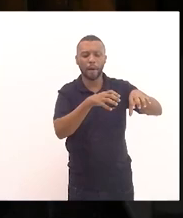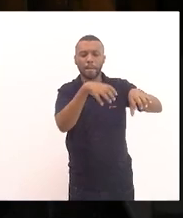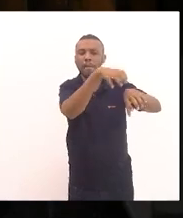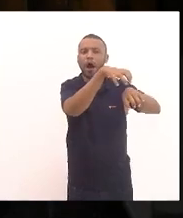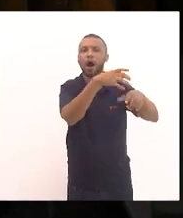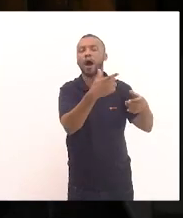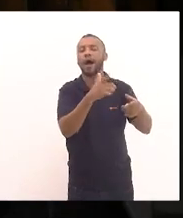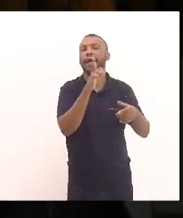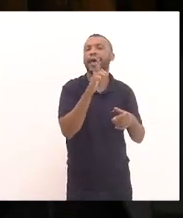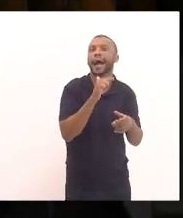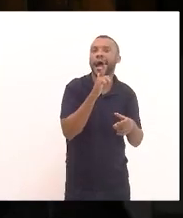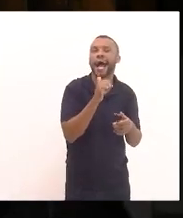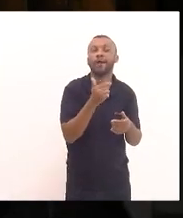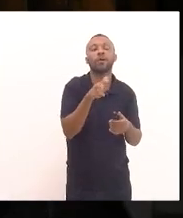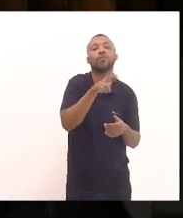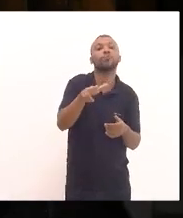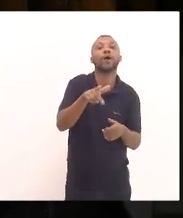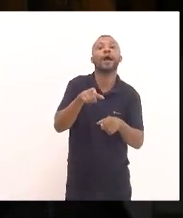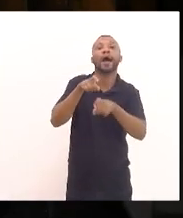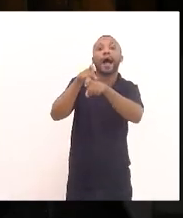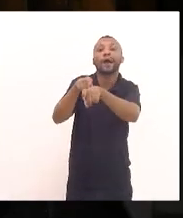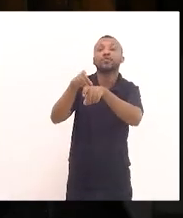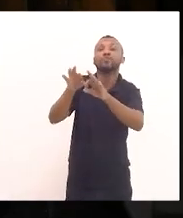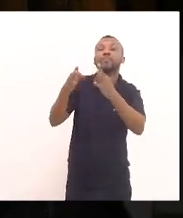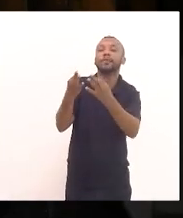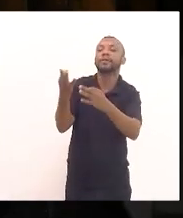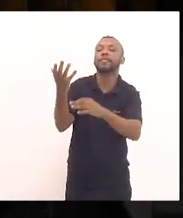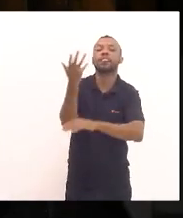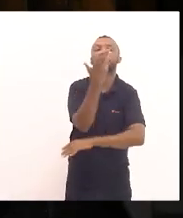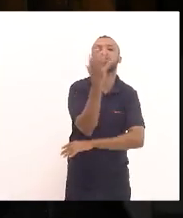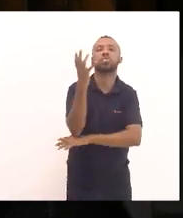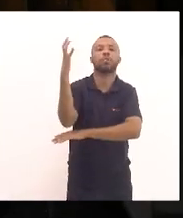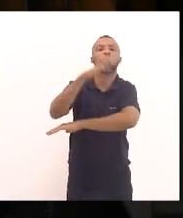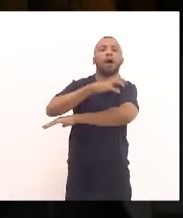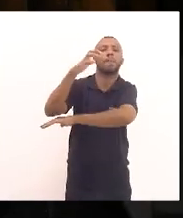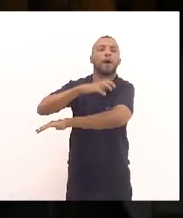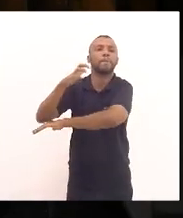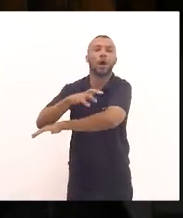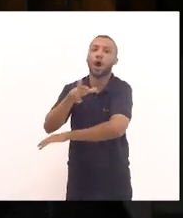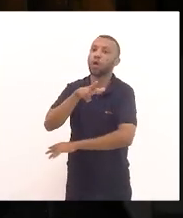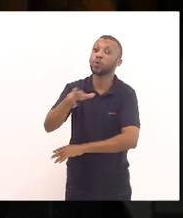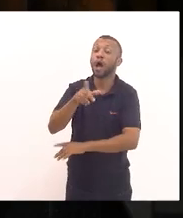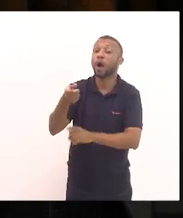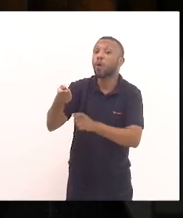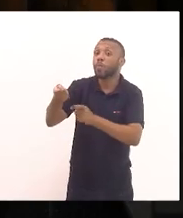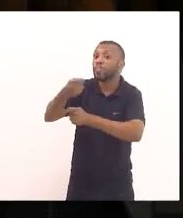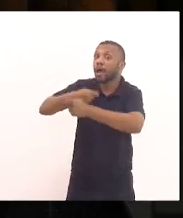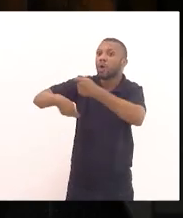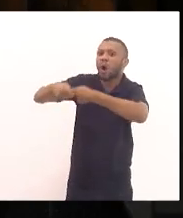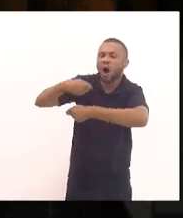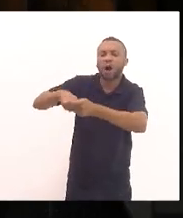hídricos. Não é a agricultura familiar que desmata. Quem desmata é o agronegócio.